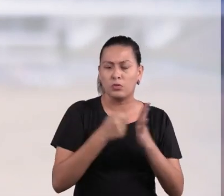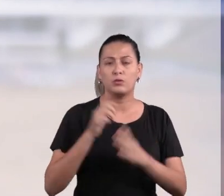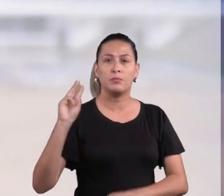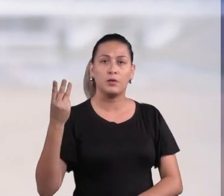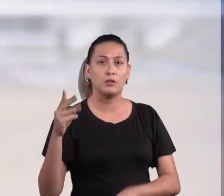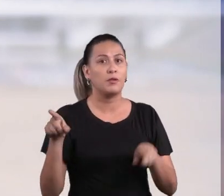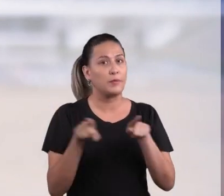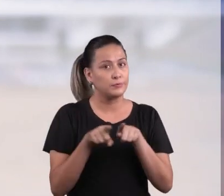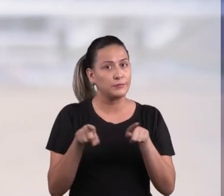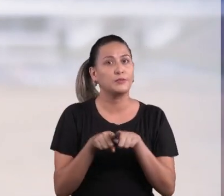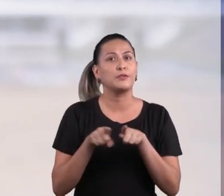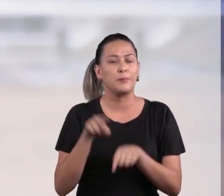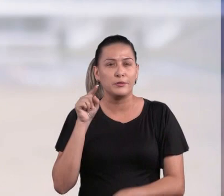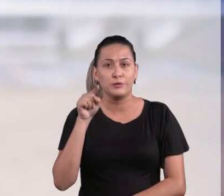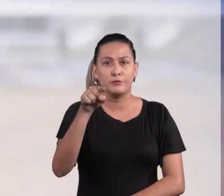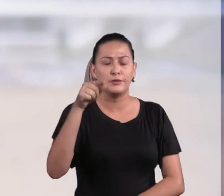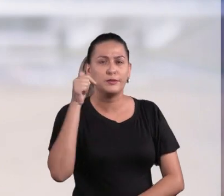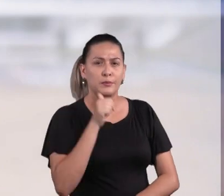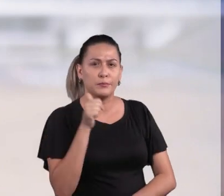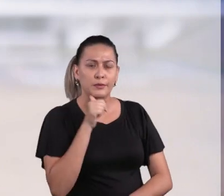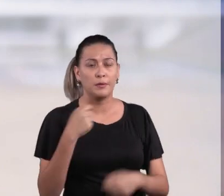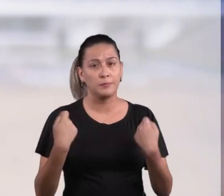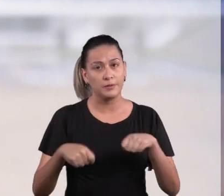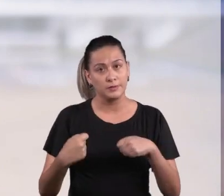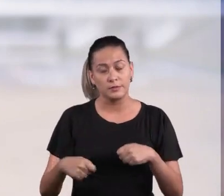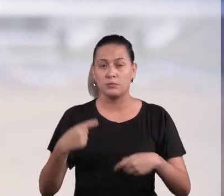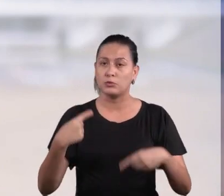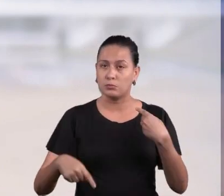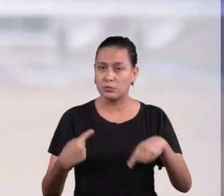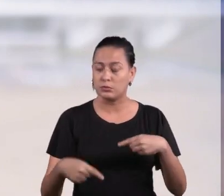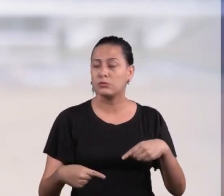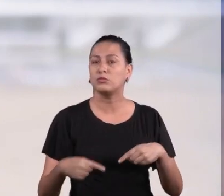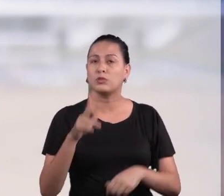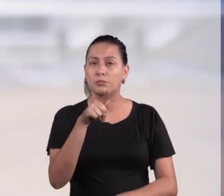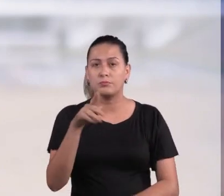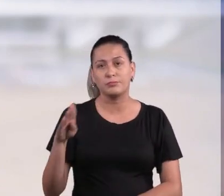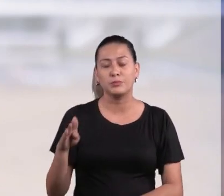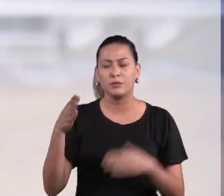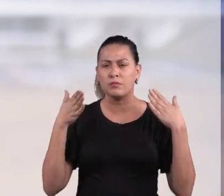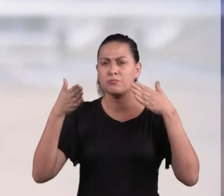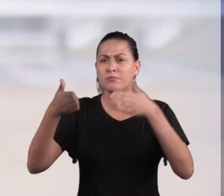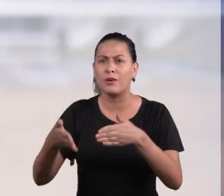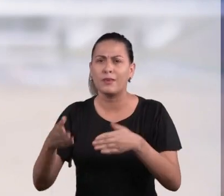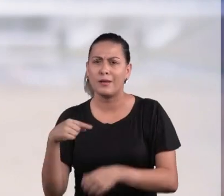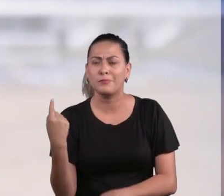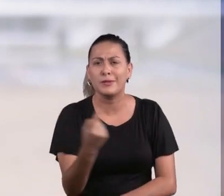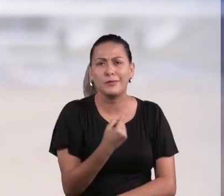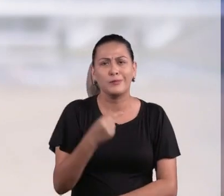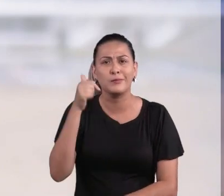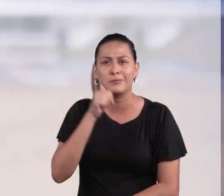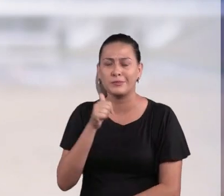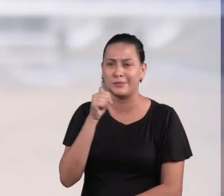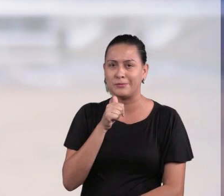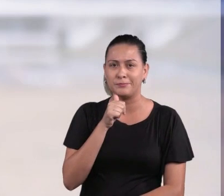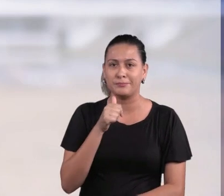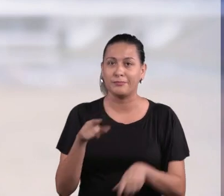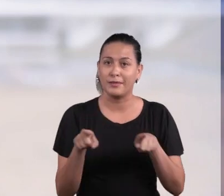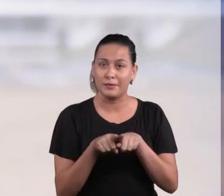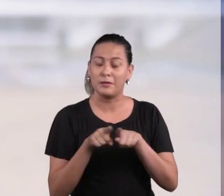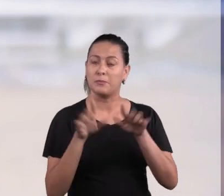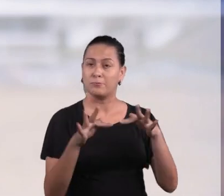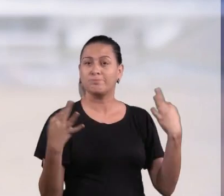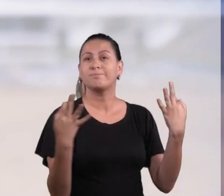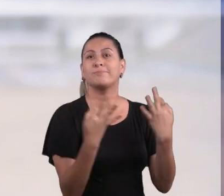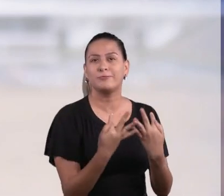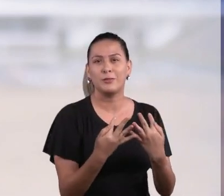do nosso Maranhão, mas sobretudo em defesa de você, mulher. Precisamos de mais políticas públicas voltadas para nós, mulheres, e